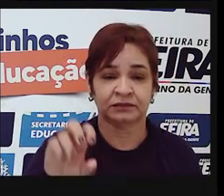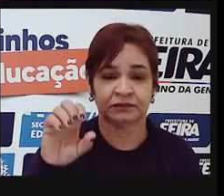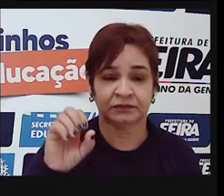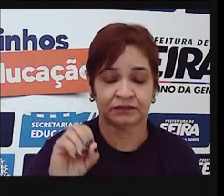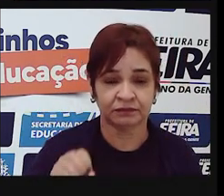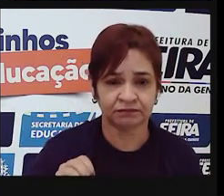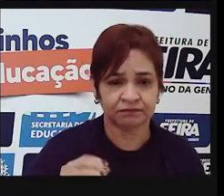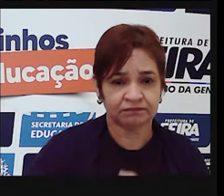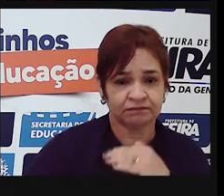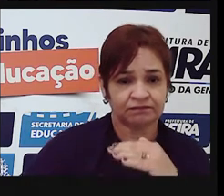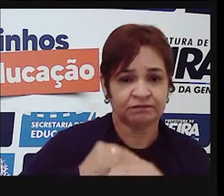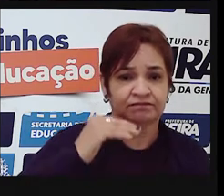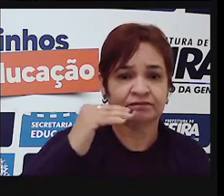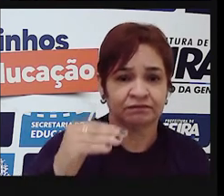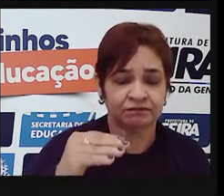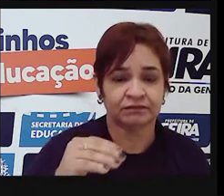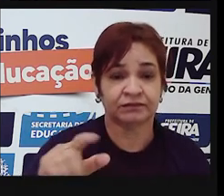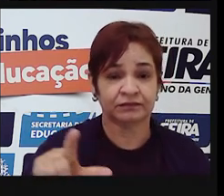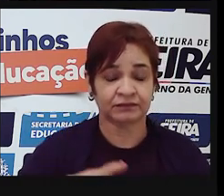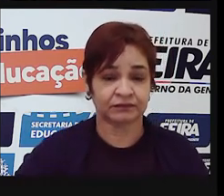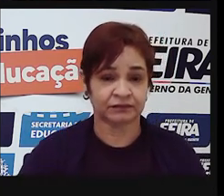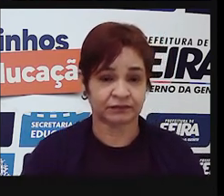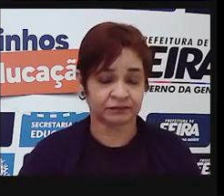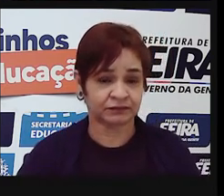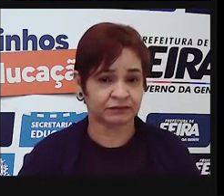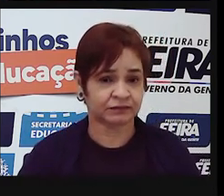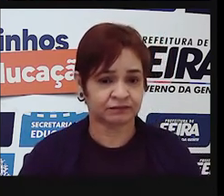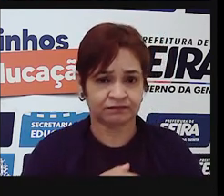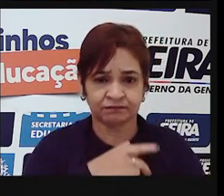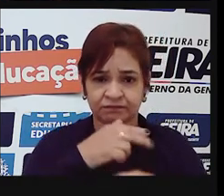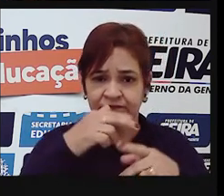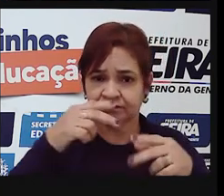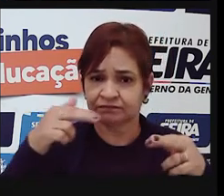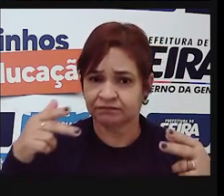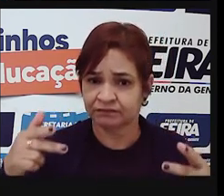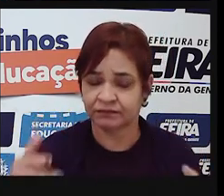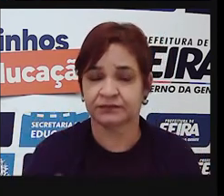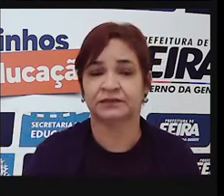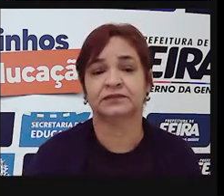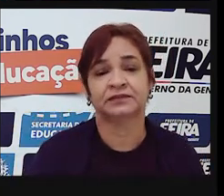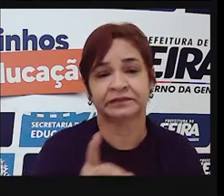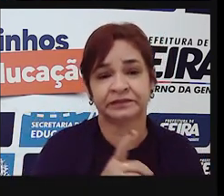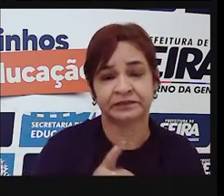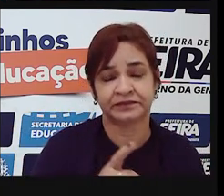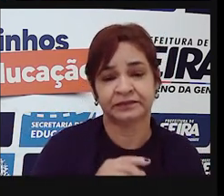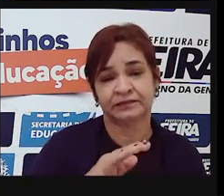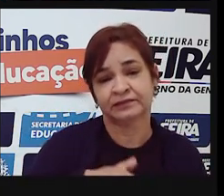carreira e lançou diversos discos com vendas que passam de 26 milhões. Olha